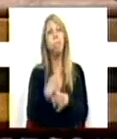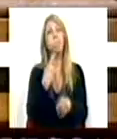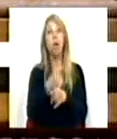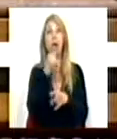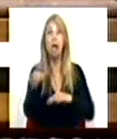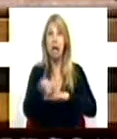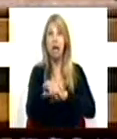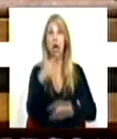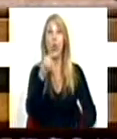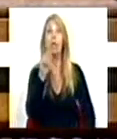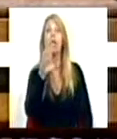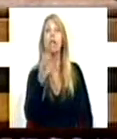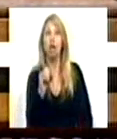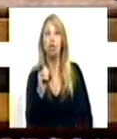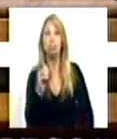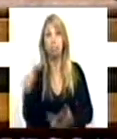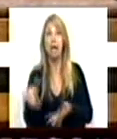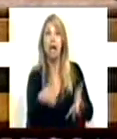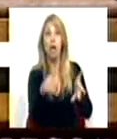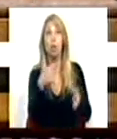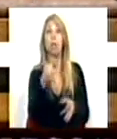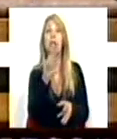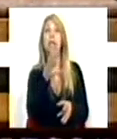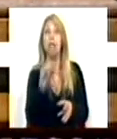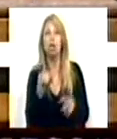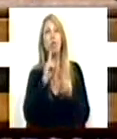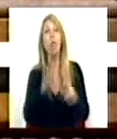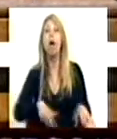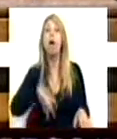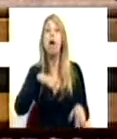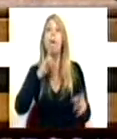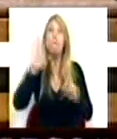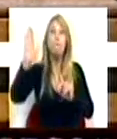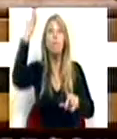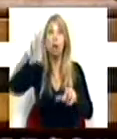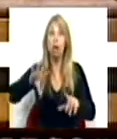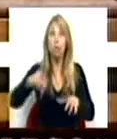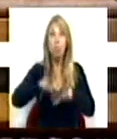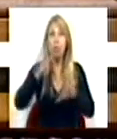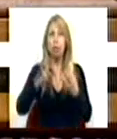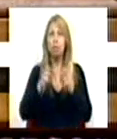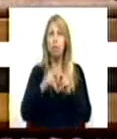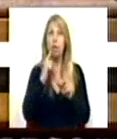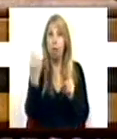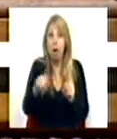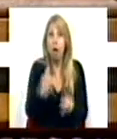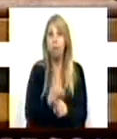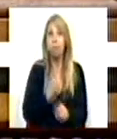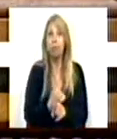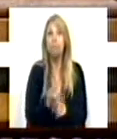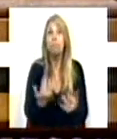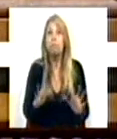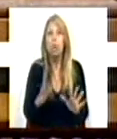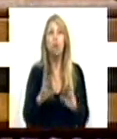ser uma prioridade ambiental no país pelos inúmeros problemas que ainda enfrenta. Mas os problemas